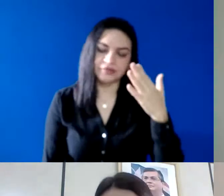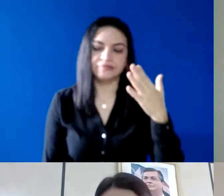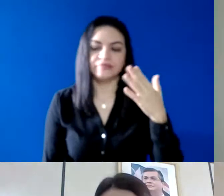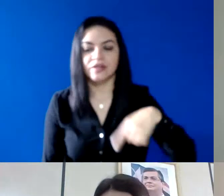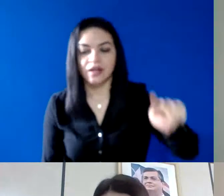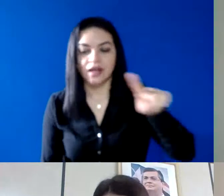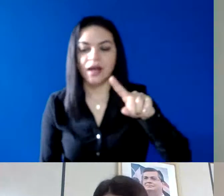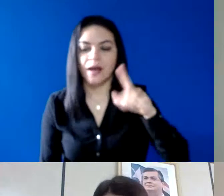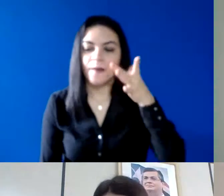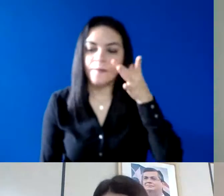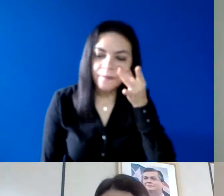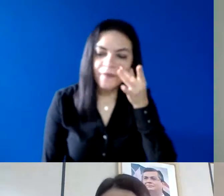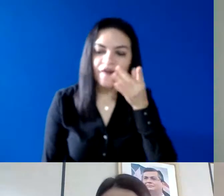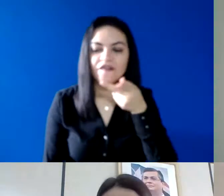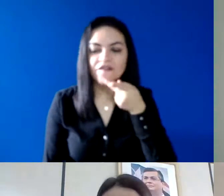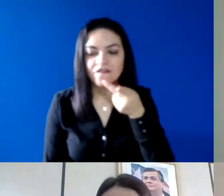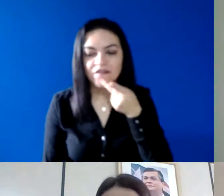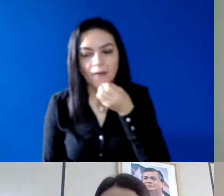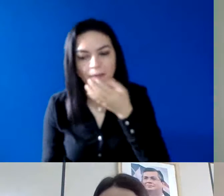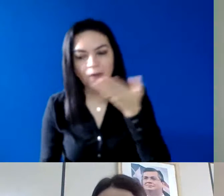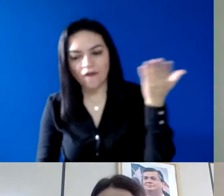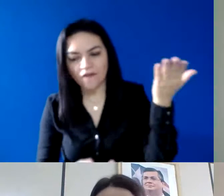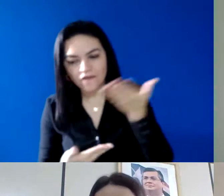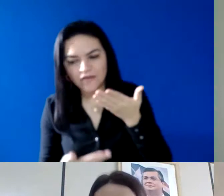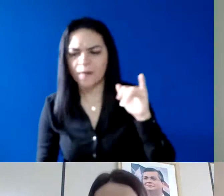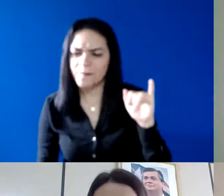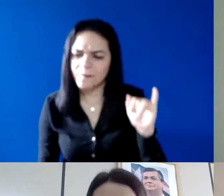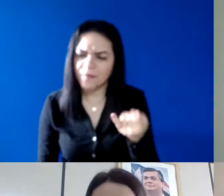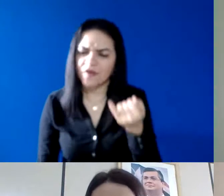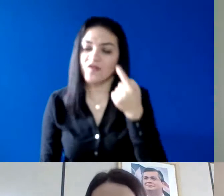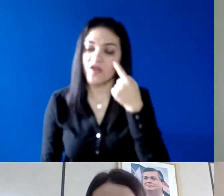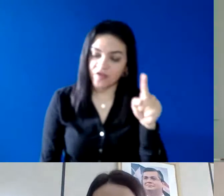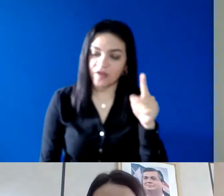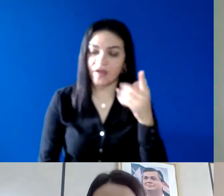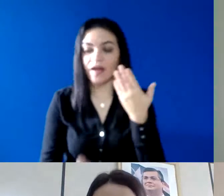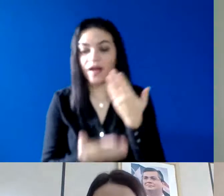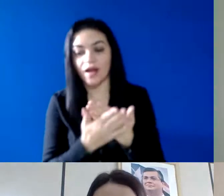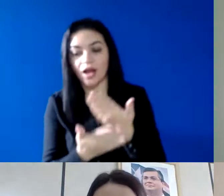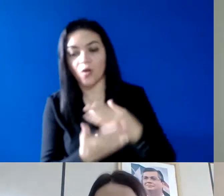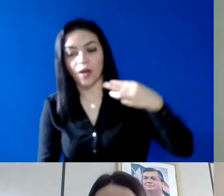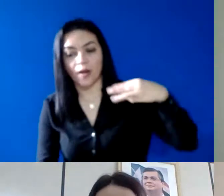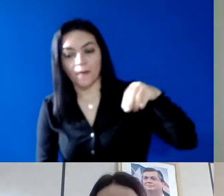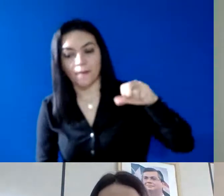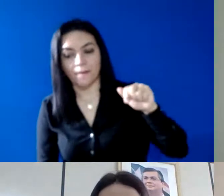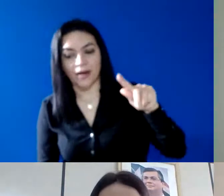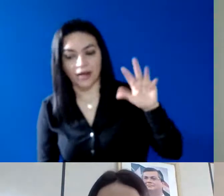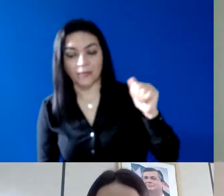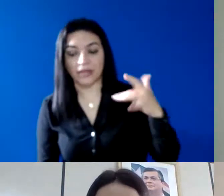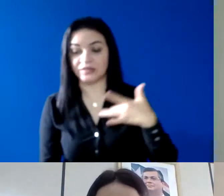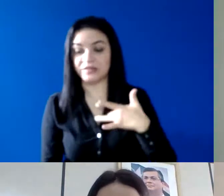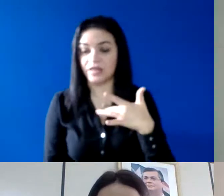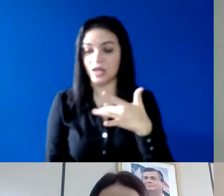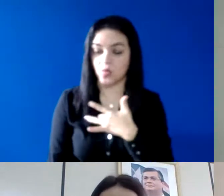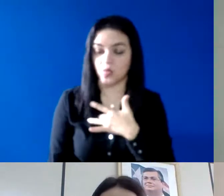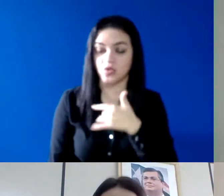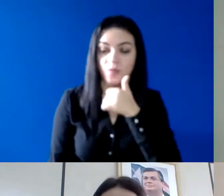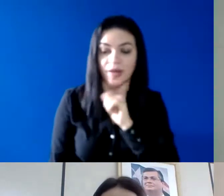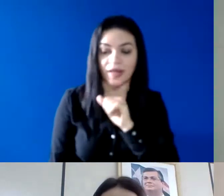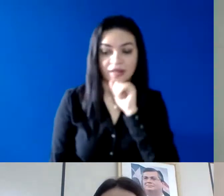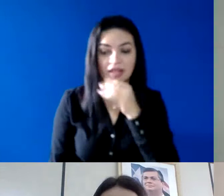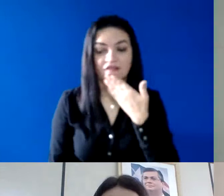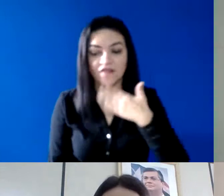falas de boas-vindas e aproveitamos para convidá-los a assistir a aula magna A Saúde Materna e Infantil em Tempos de